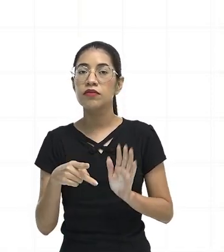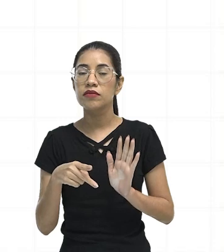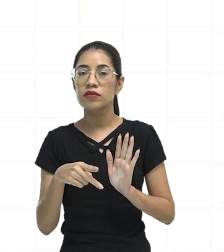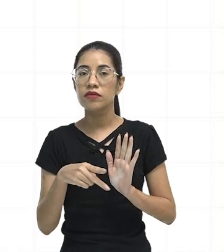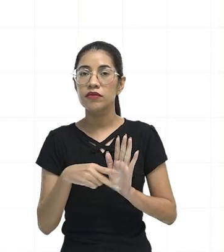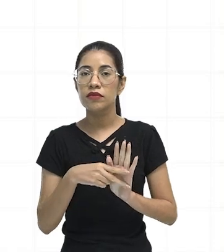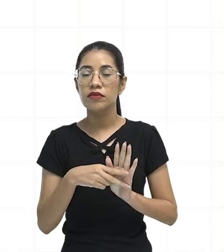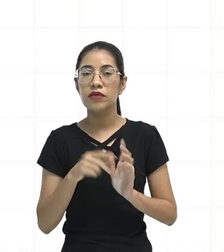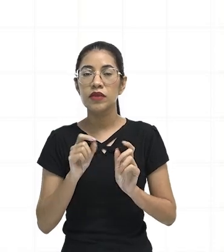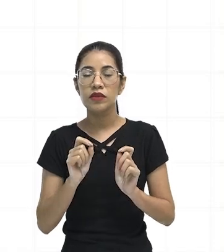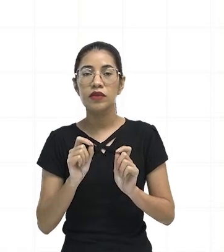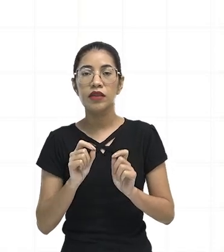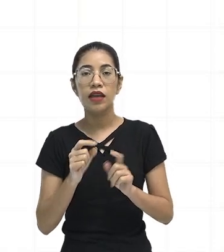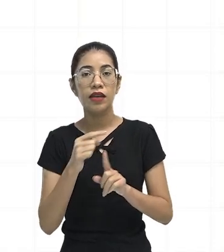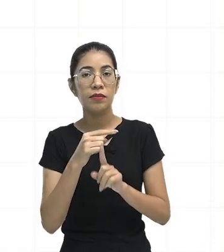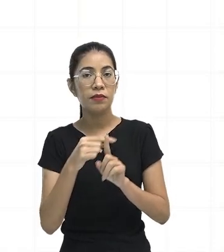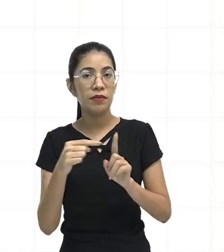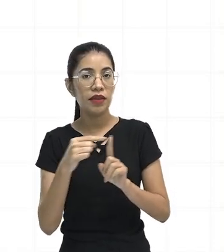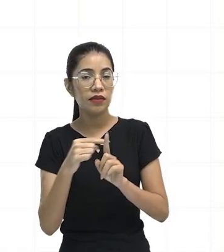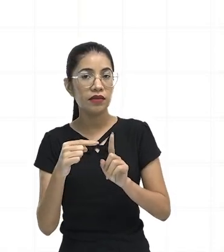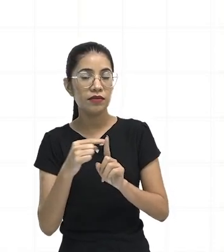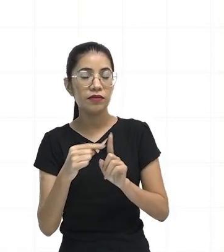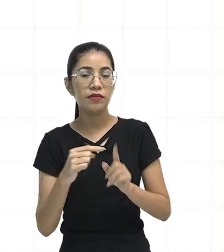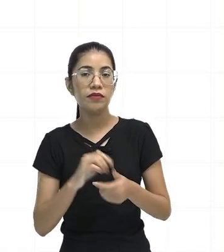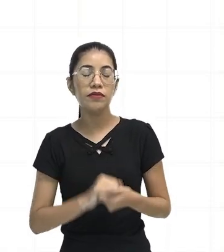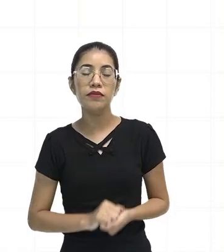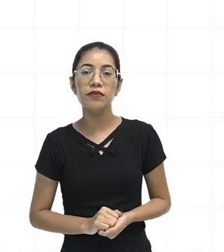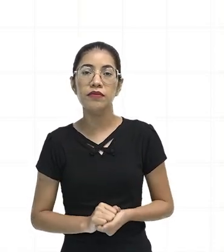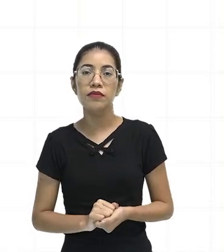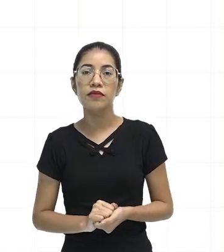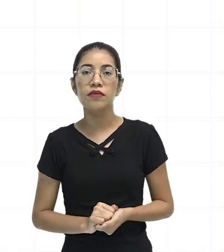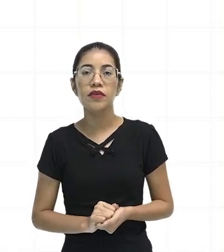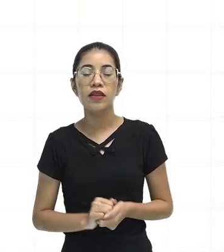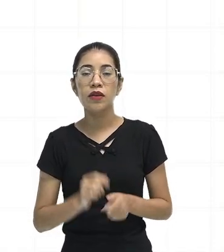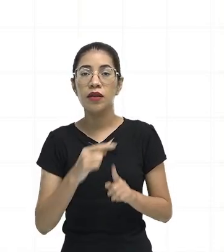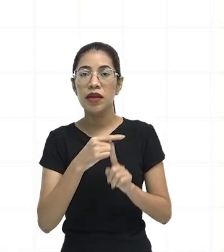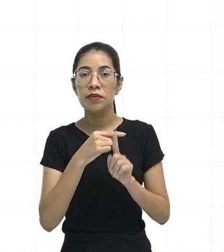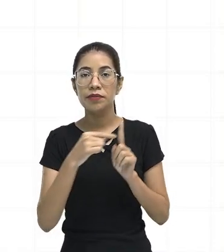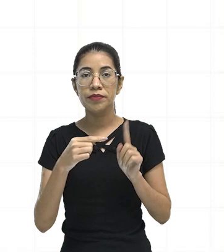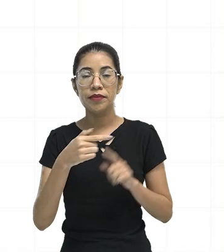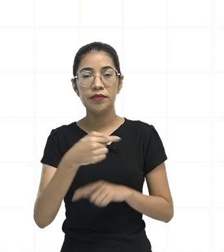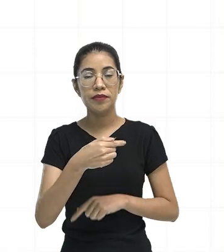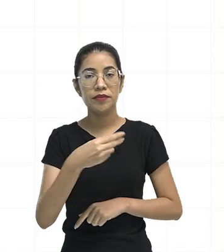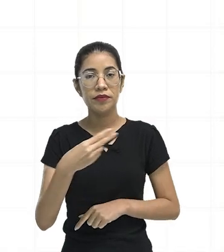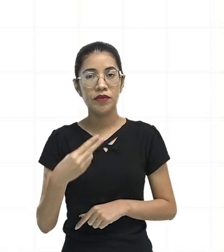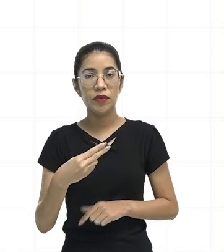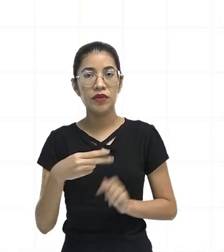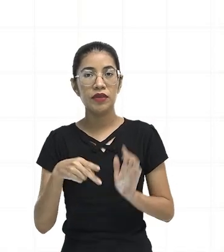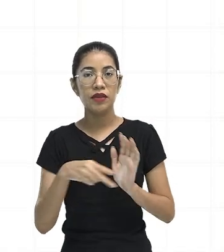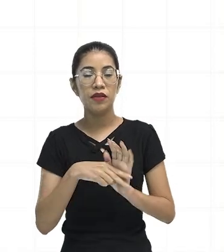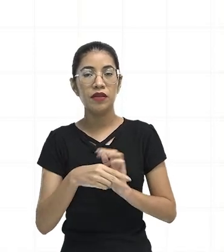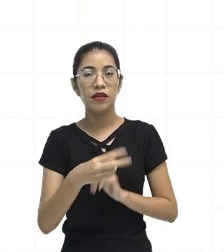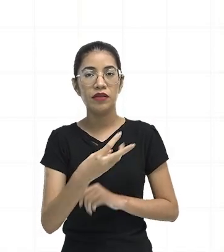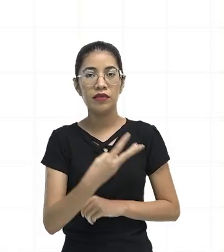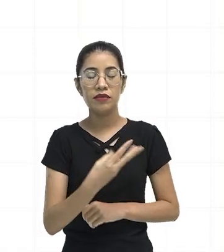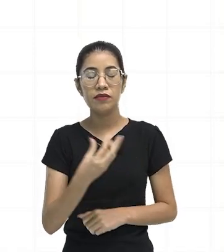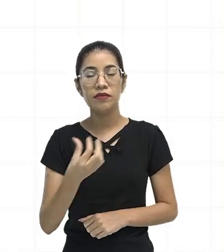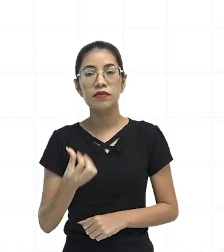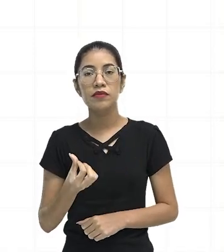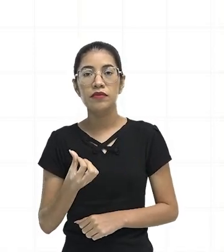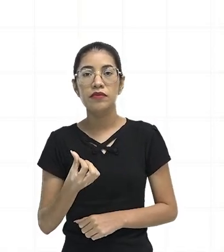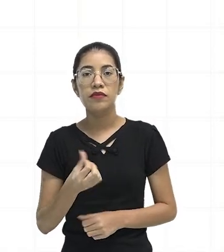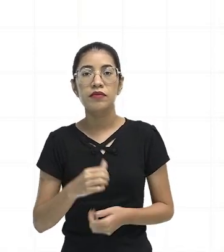do que determinar a sua metade. Logo, então, a metade de 72 é 36. Ou